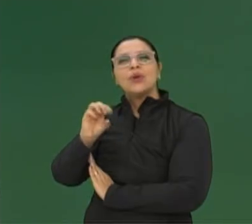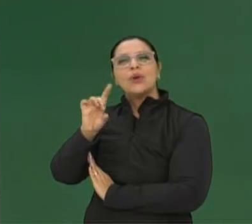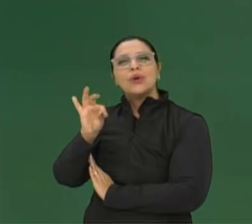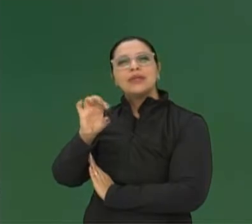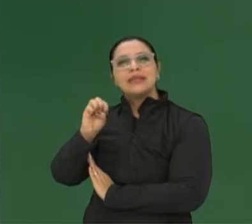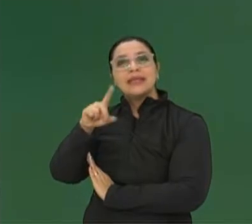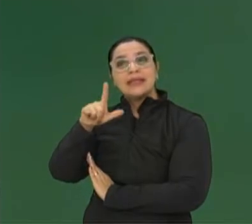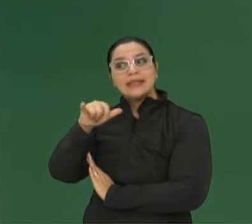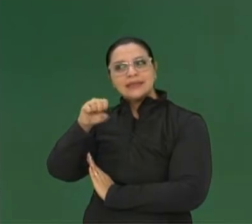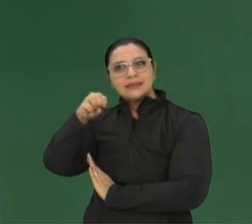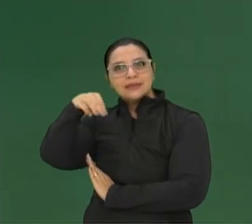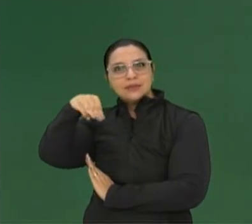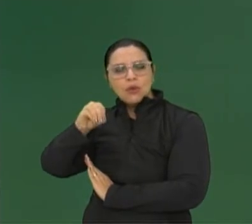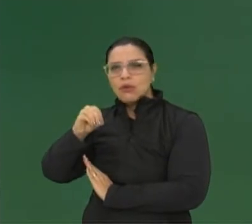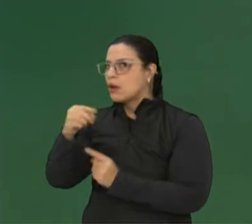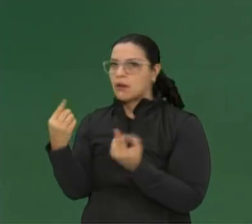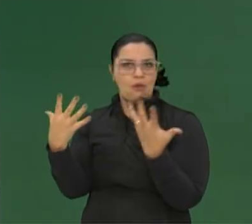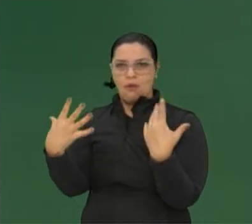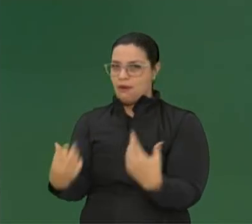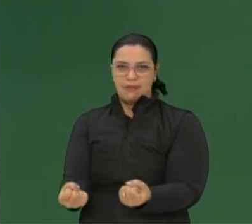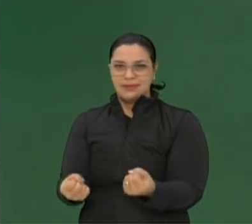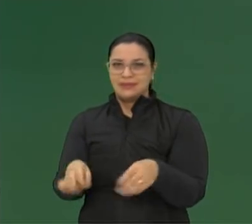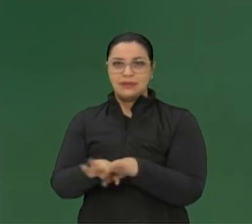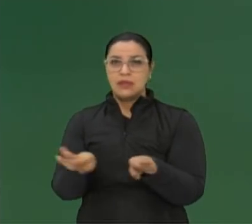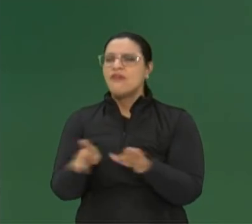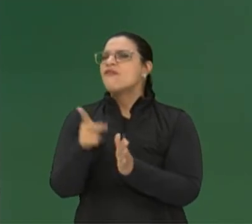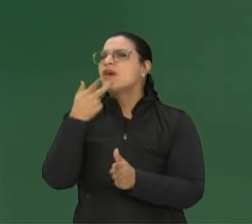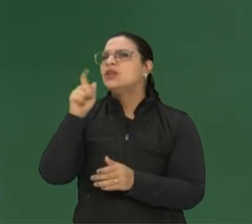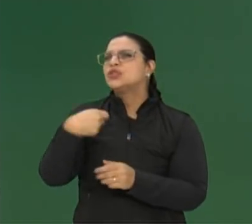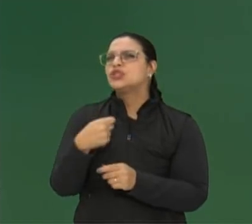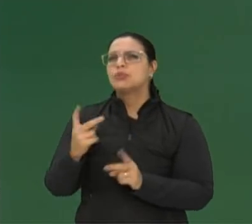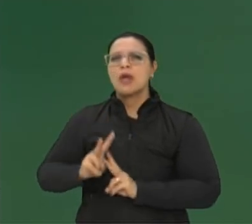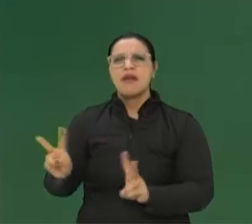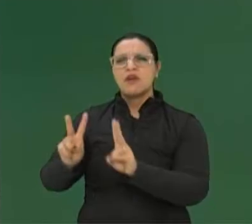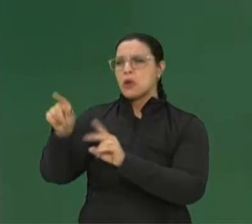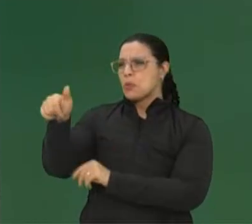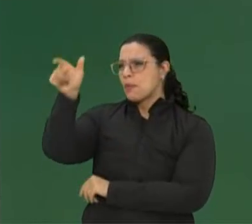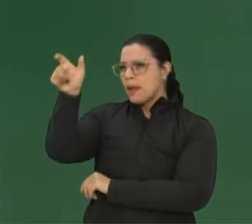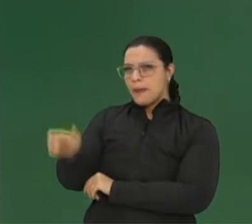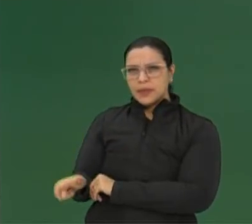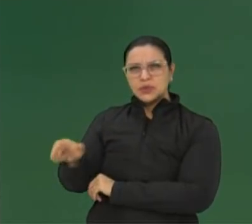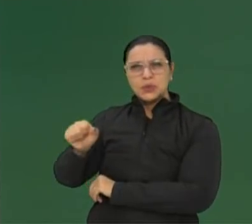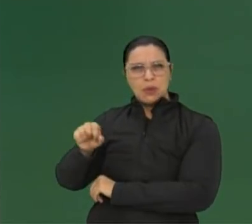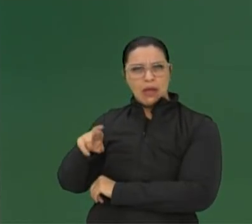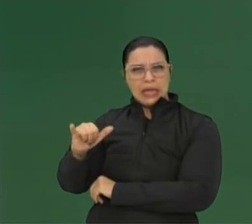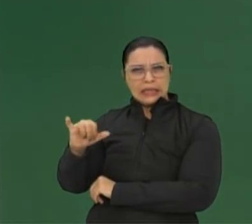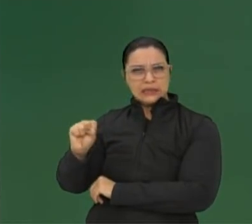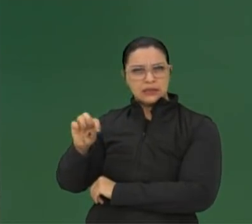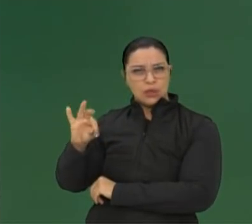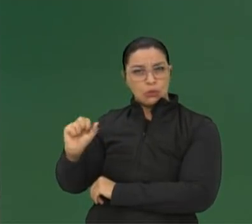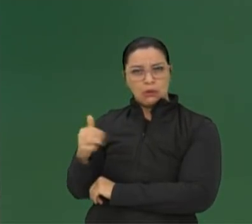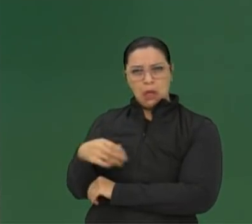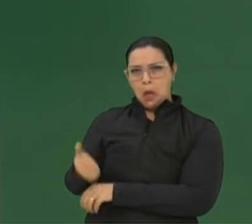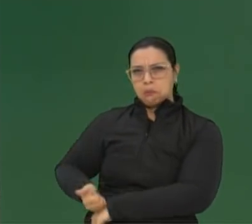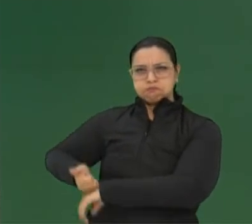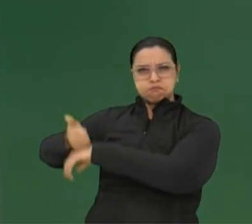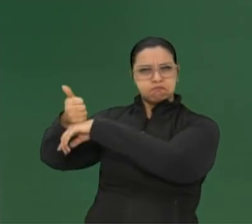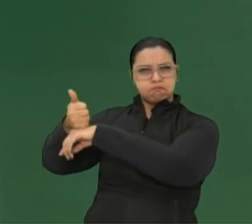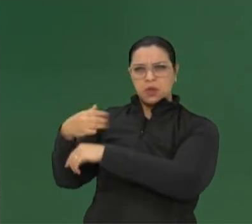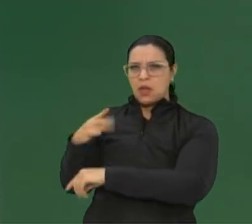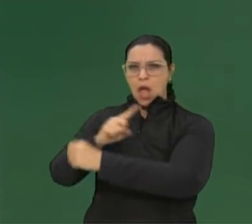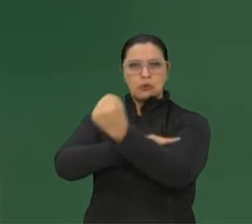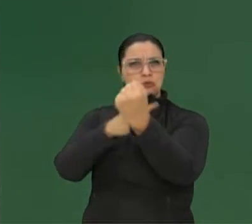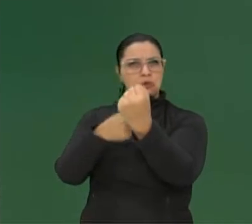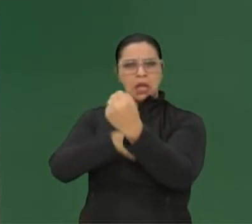né, aquela valorização que nós vimos que a filosofia escolástica dá para a figura de Aristóteles, onde Aristóteles é colocado como uma grande autoridade